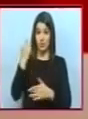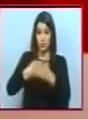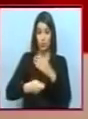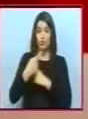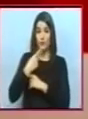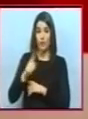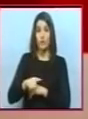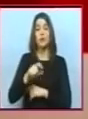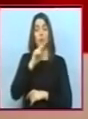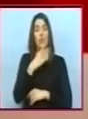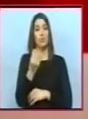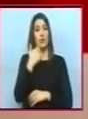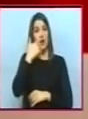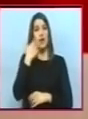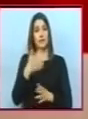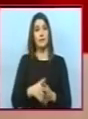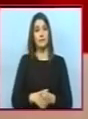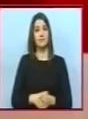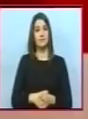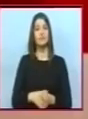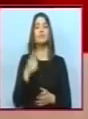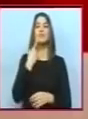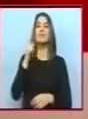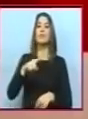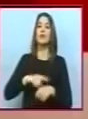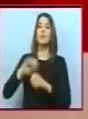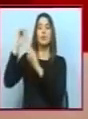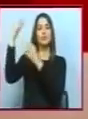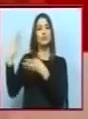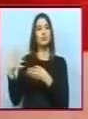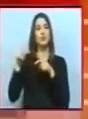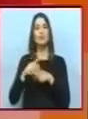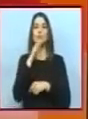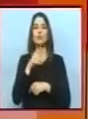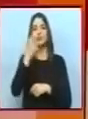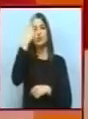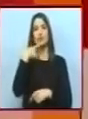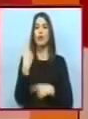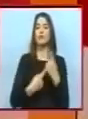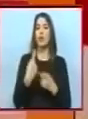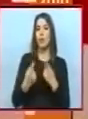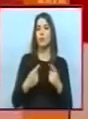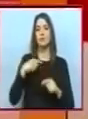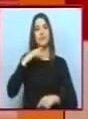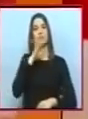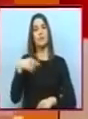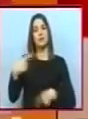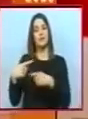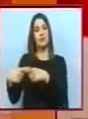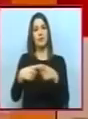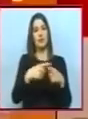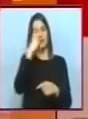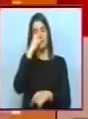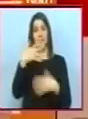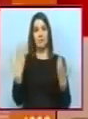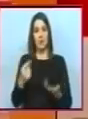ser extremamente grave. Voltamos à linha do tempo, que hoje conta algumas histórias de heranças inesperadas e